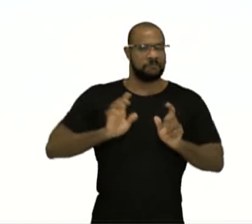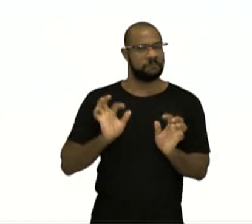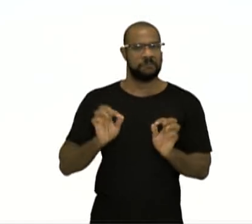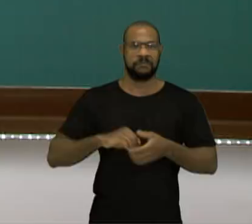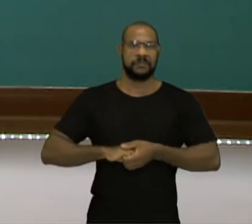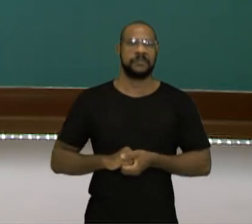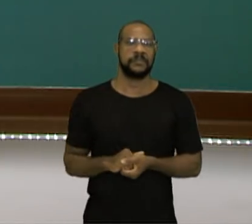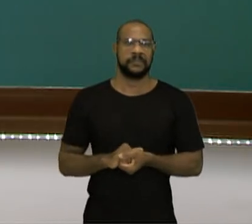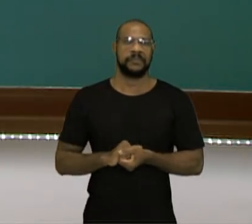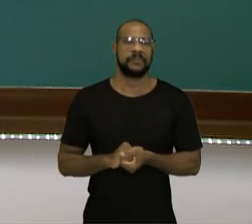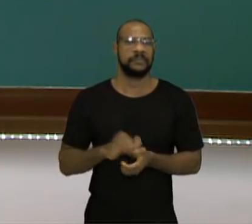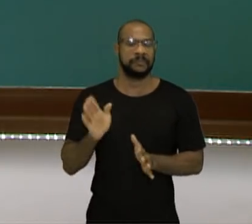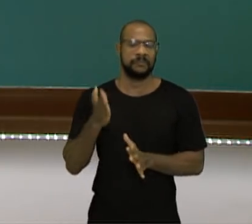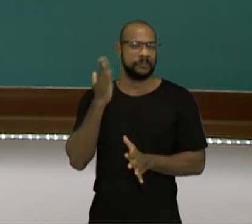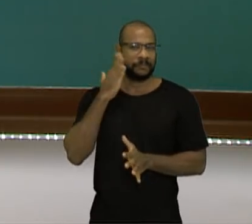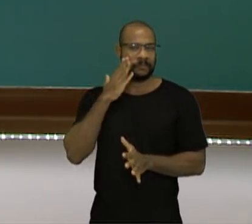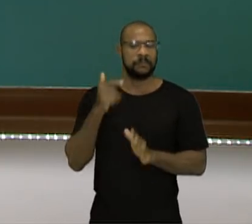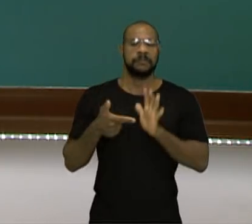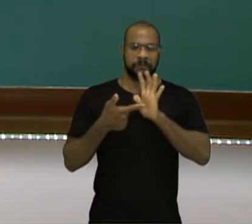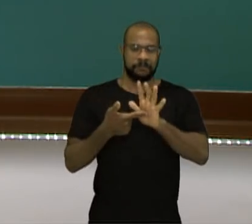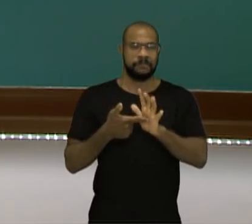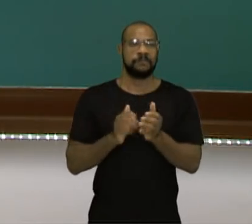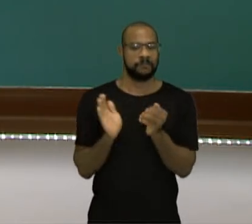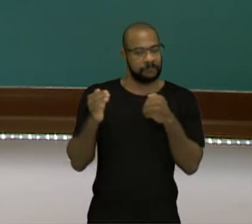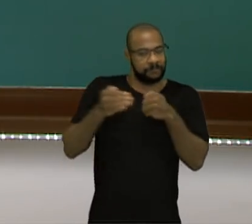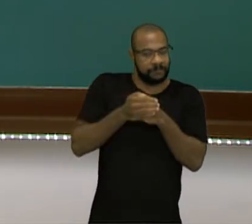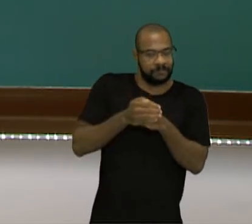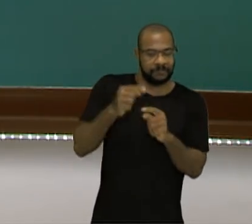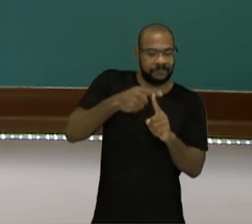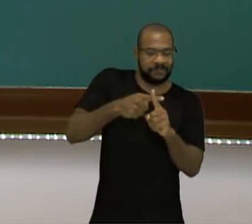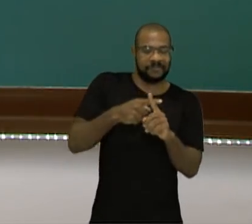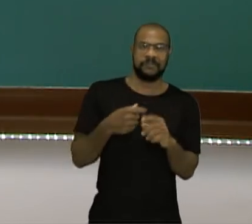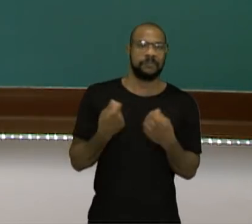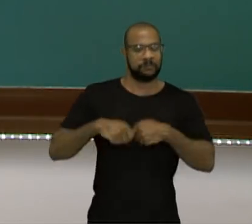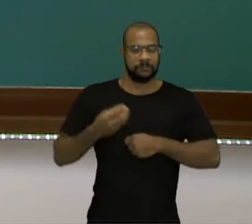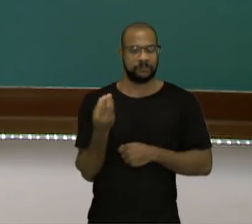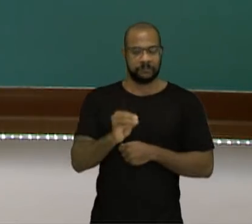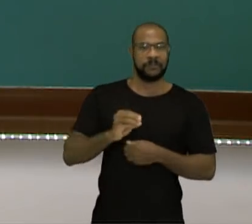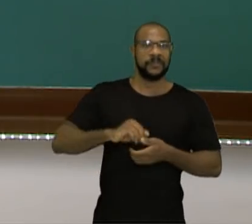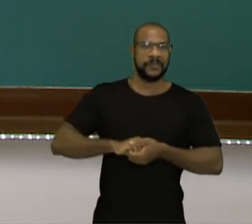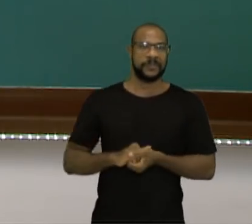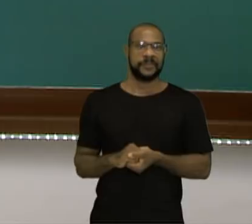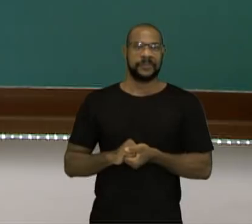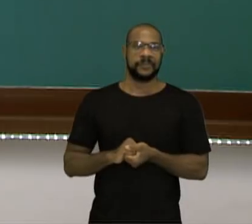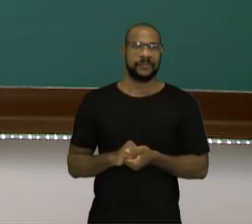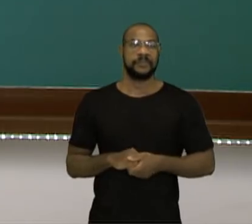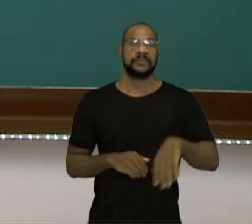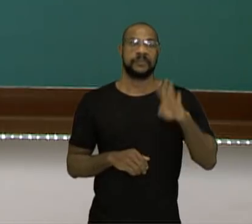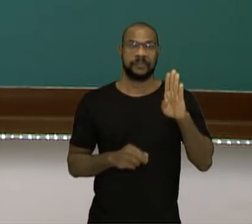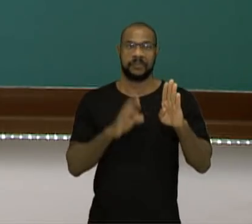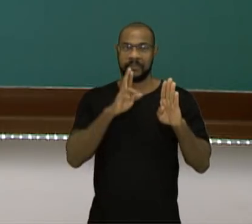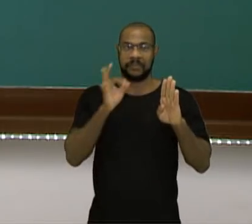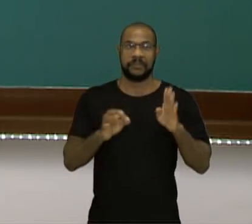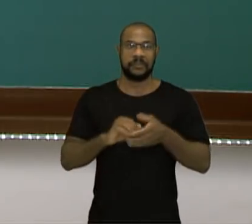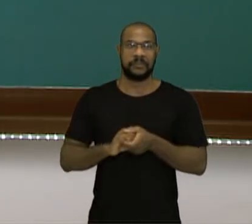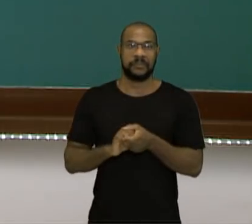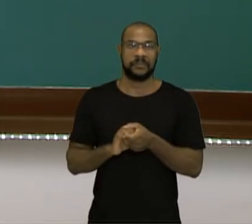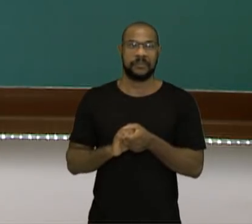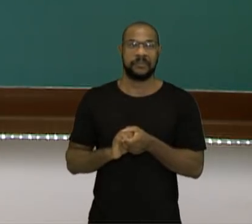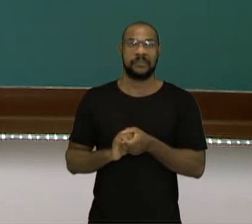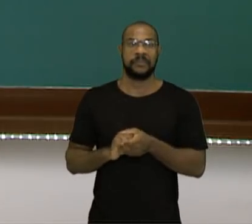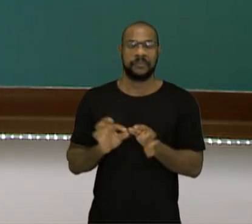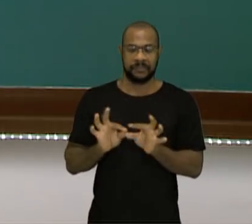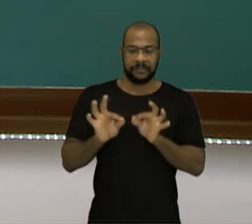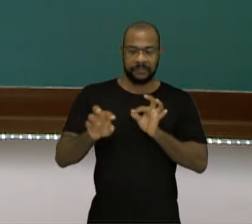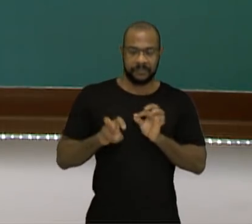essa notação simplificada e aqui se encaixa na resolução do exercício, é a letra B. Então, a distância entre ela e o